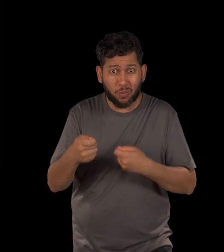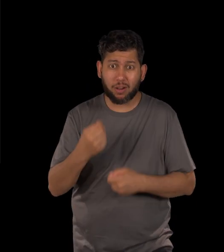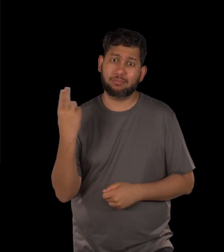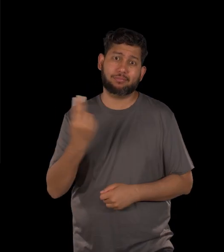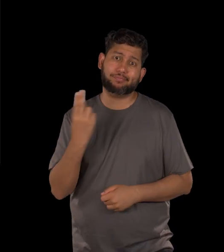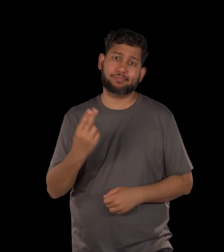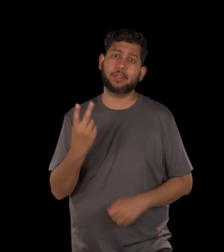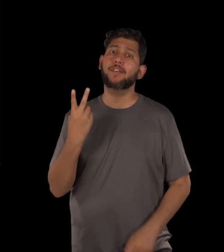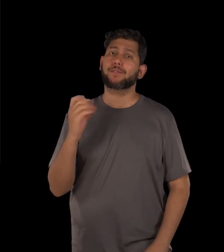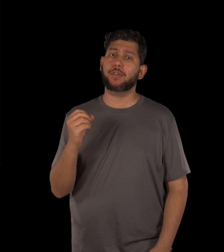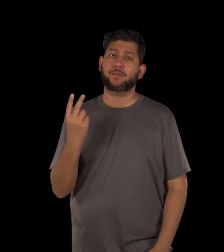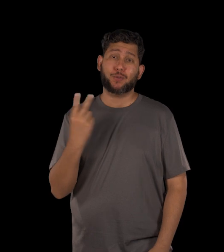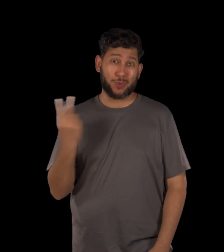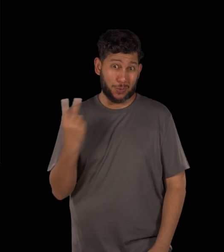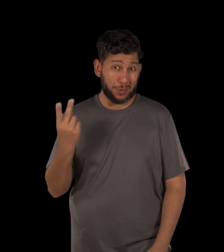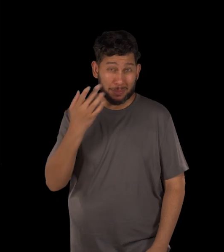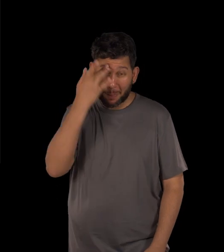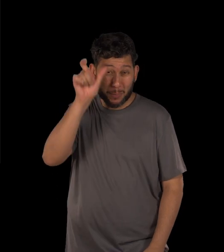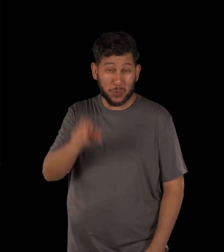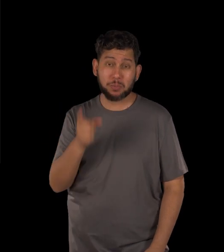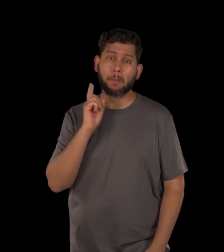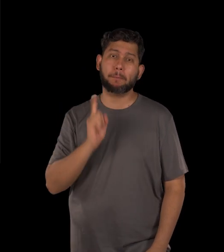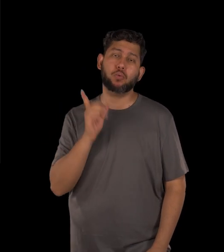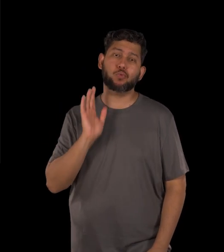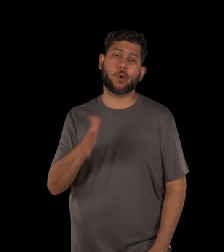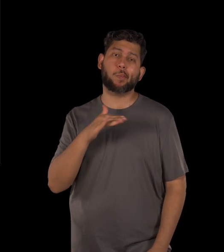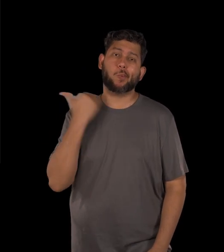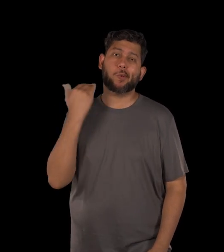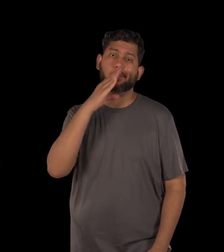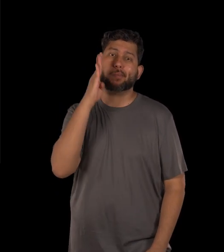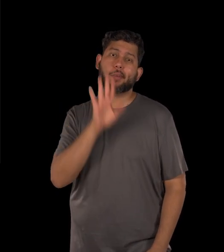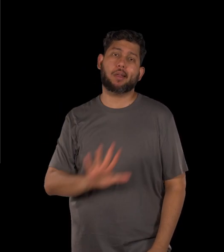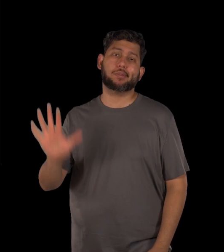2022 causou a morte de quase 1.000 pessoas no país.